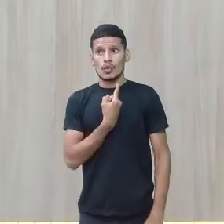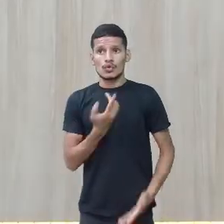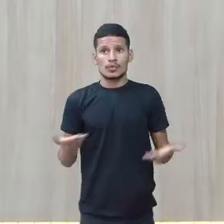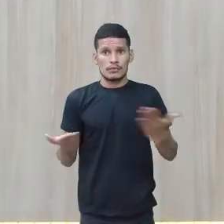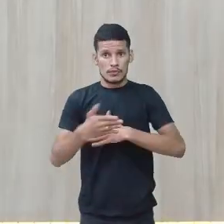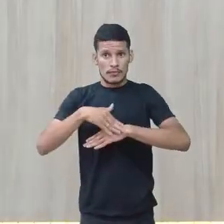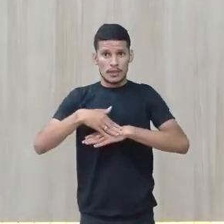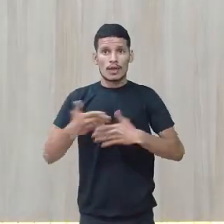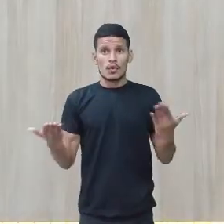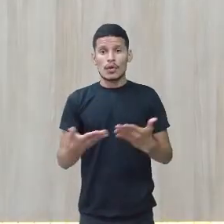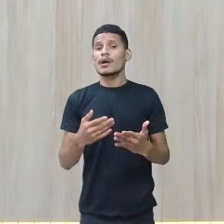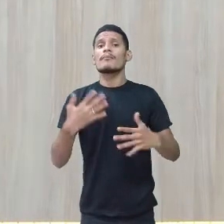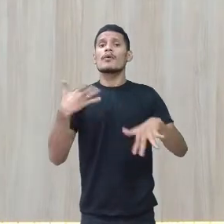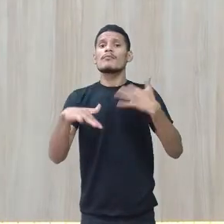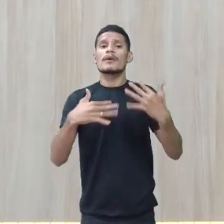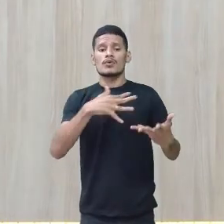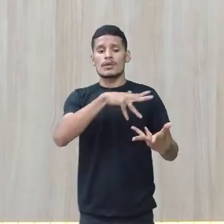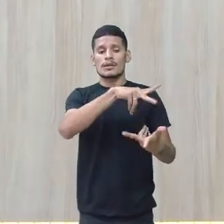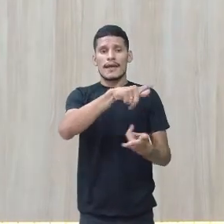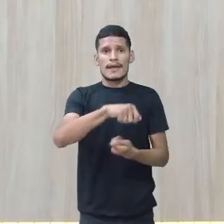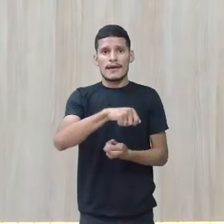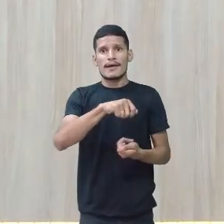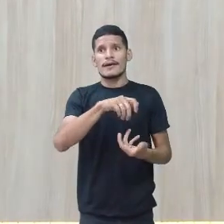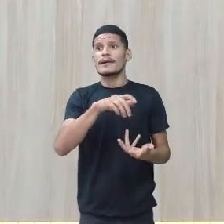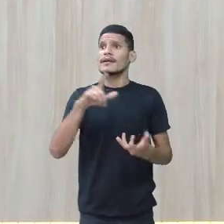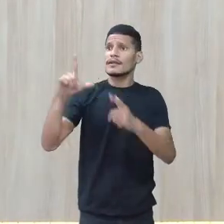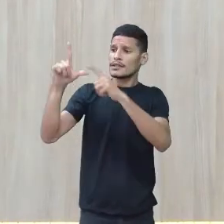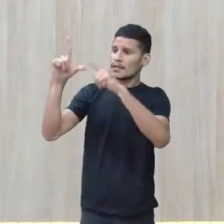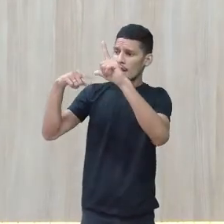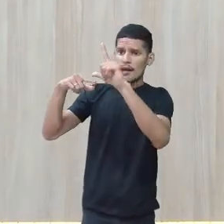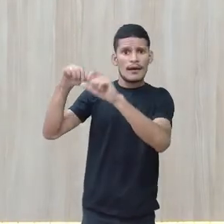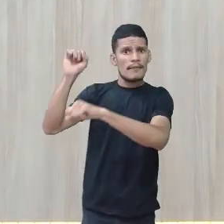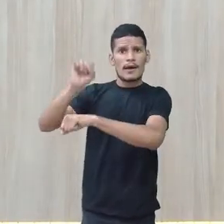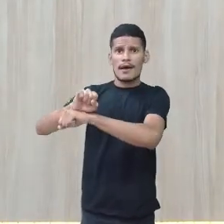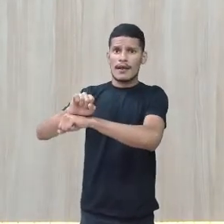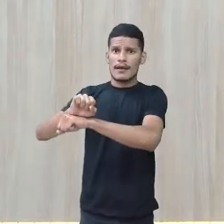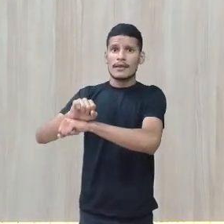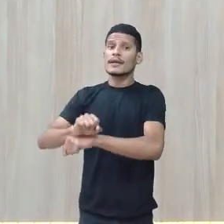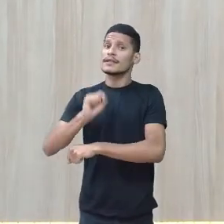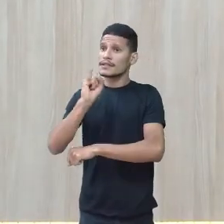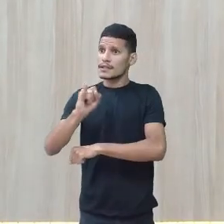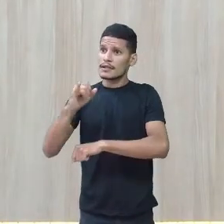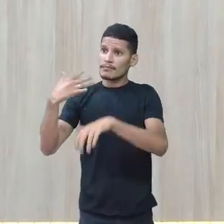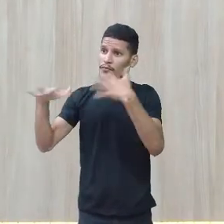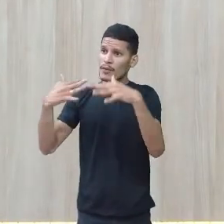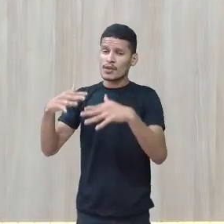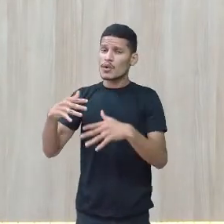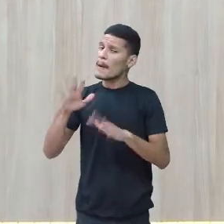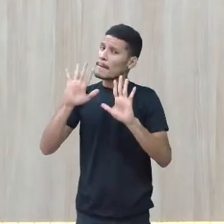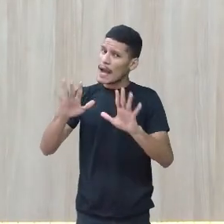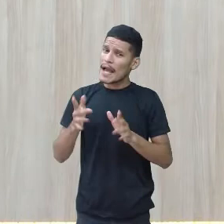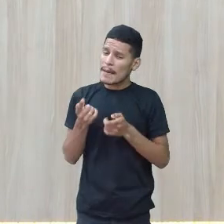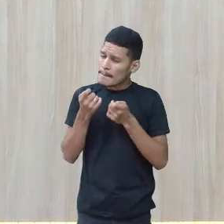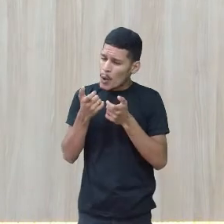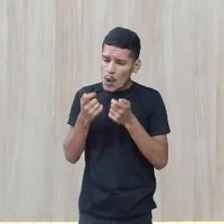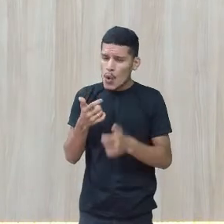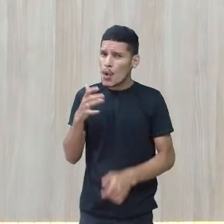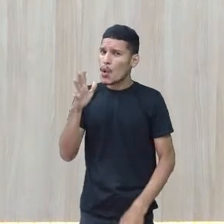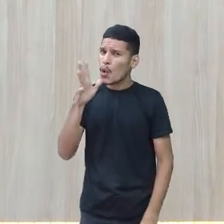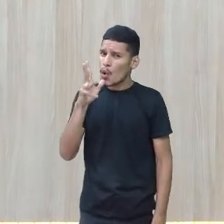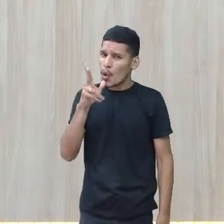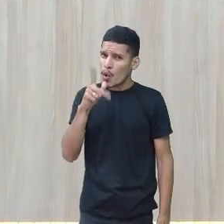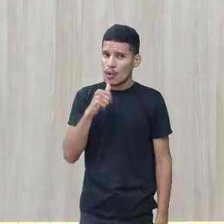do universo, quem está se mexendo é a Terra, né? E a estrela tá lá. Se ela estiver se mexendo, ela está se mexendo bem